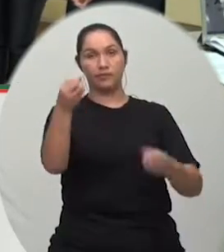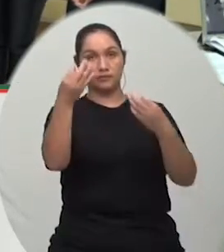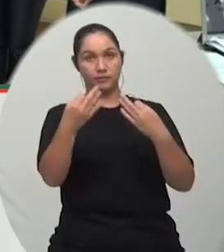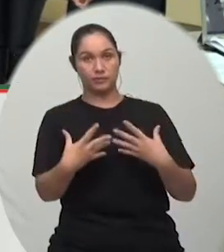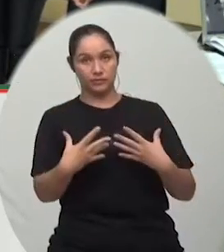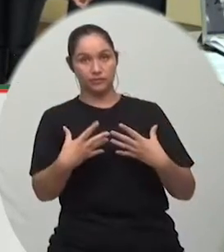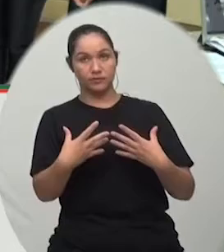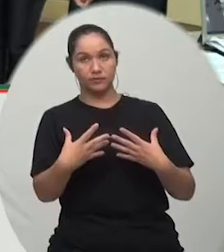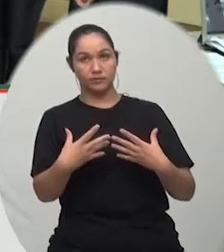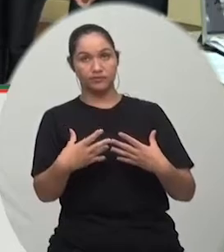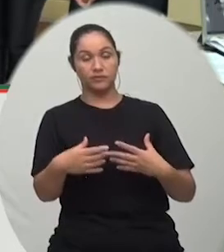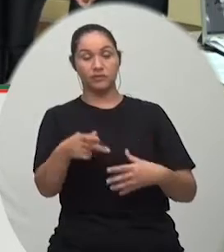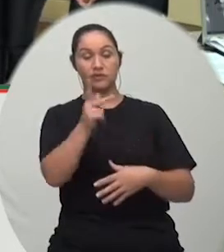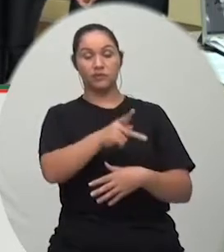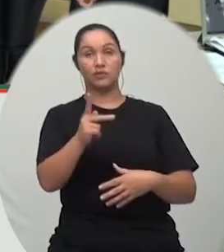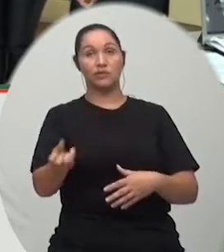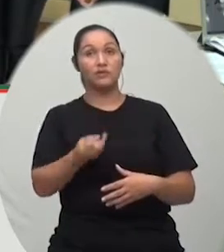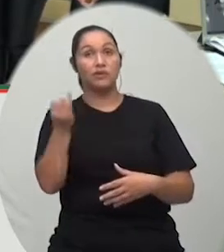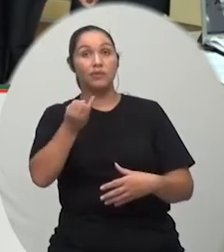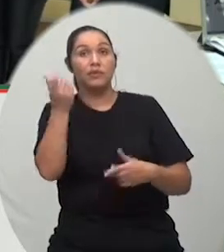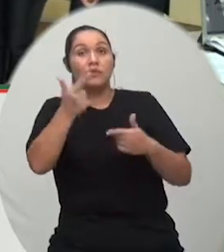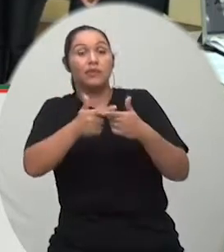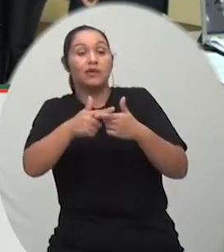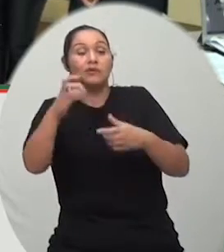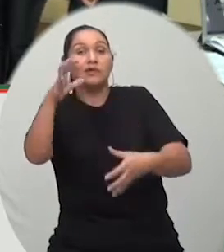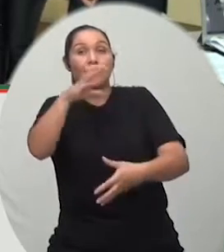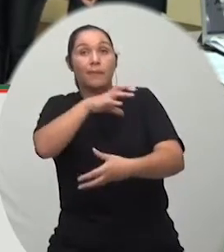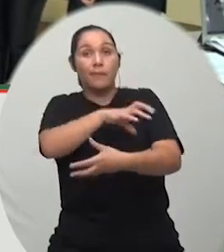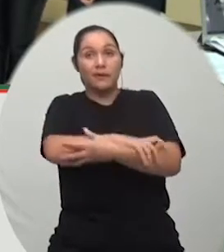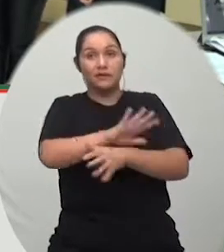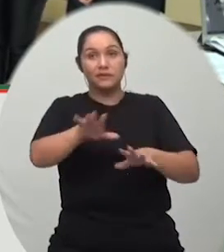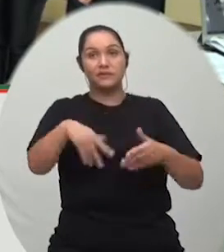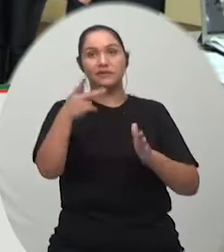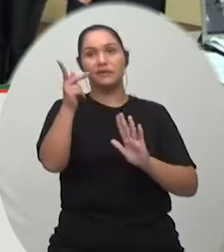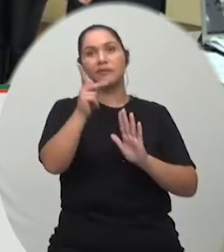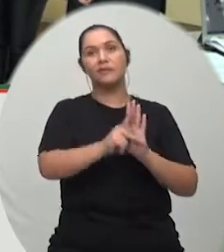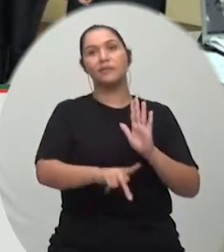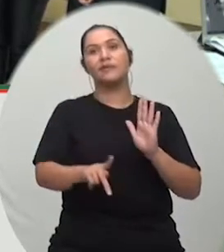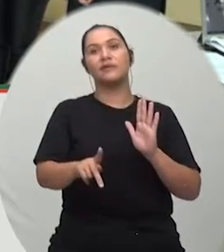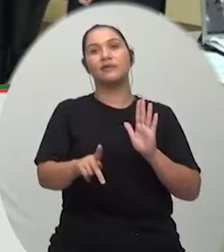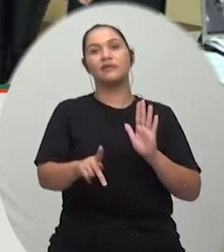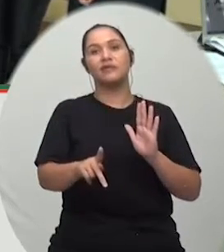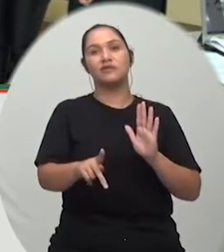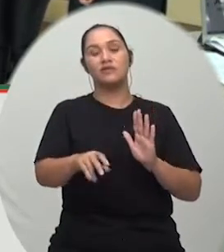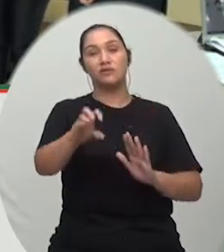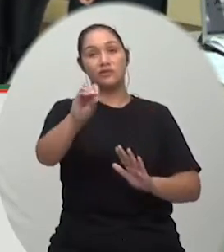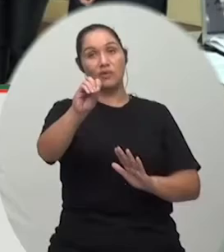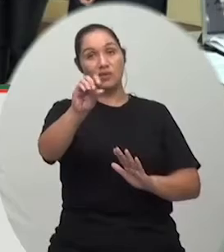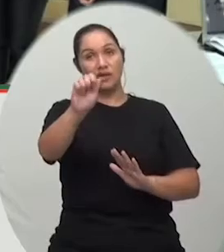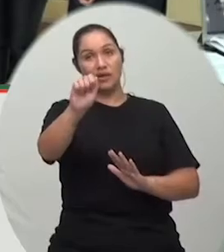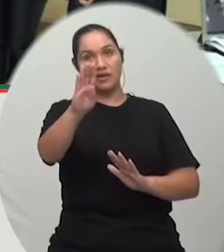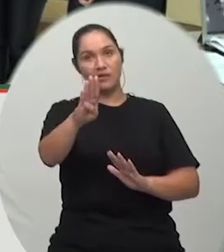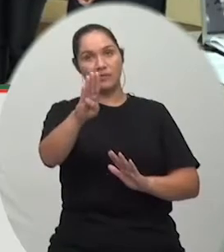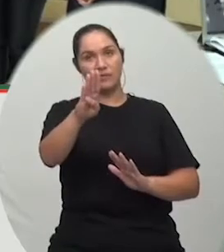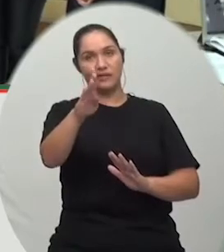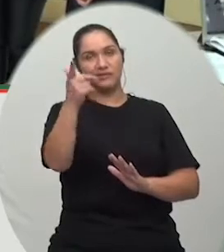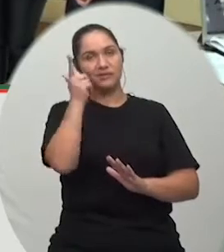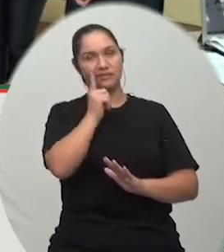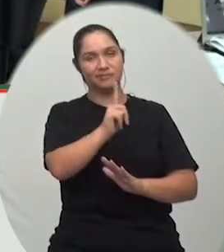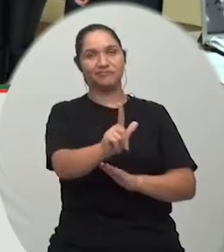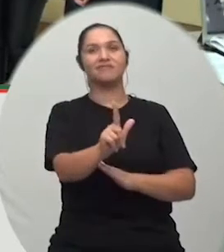parceria dos professores, a gente também não teria conseguido realizar o projeto OAB. Então, o resultado do OAB